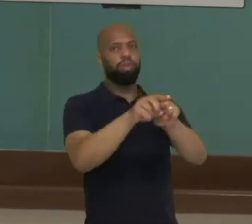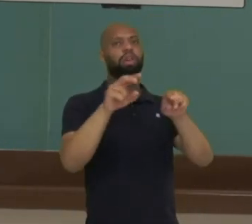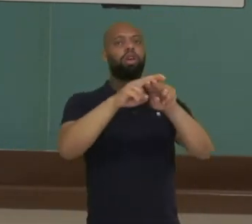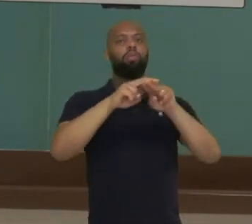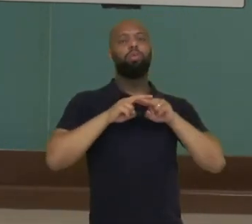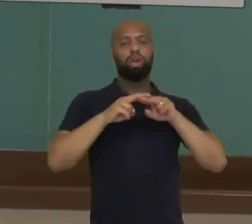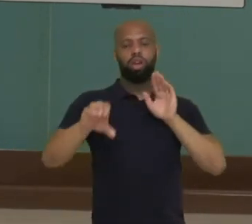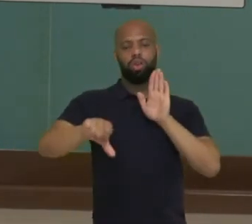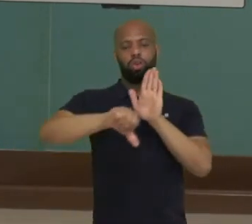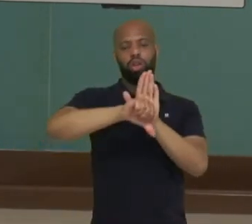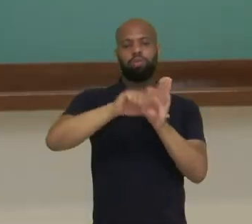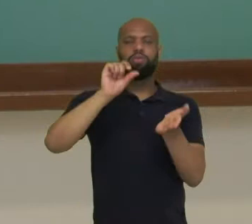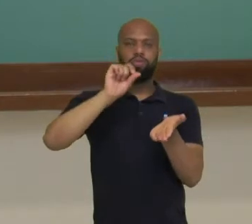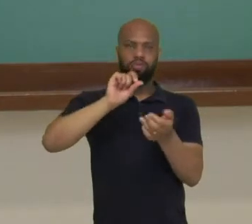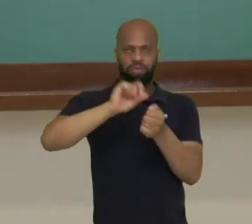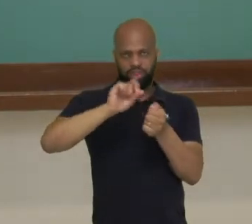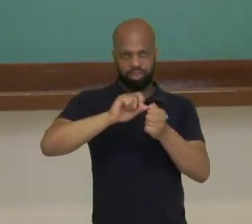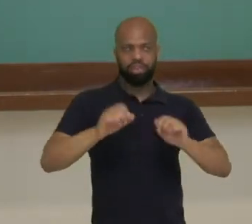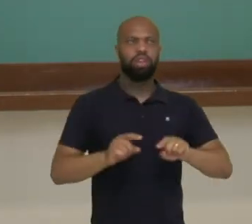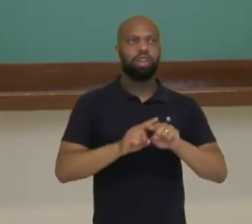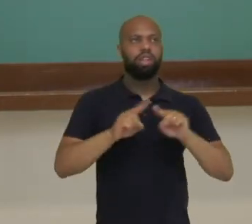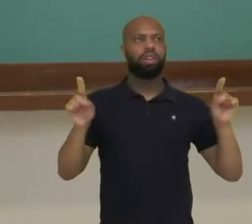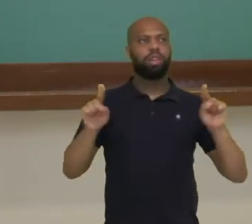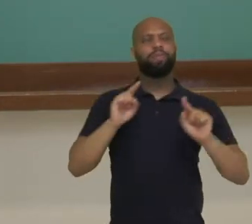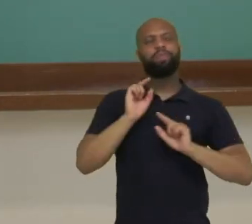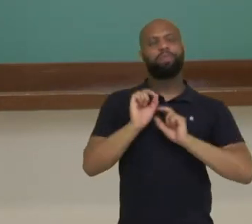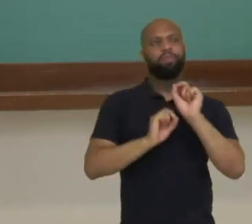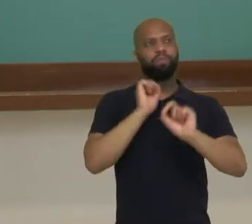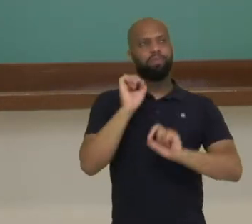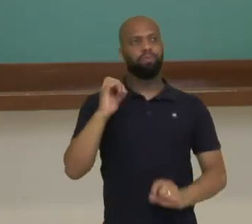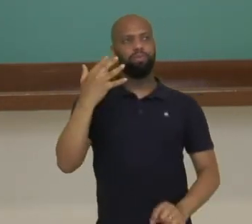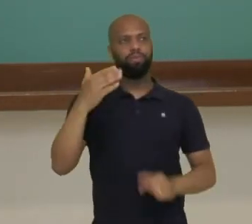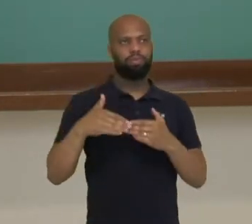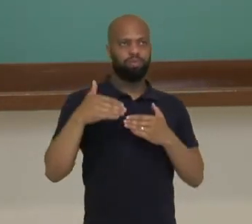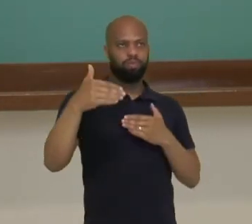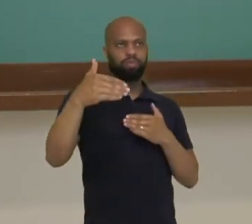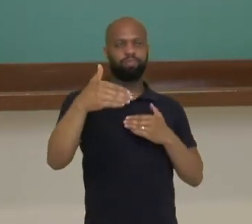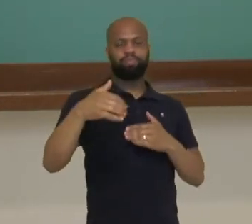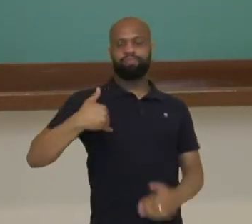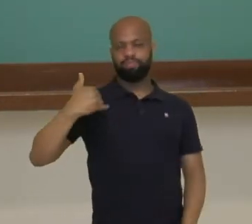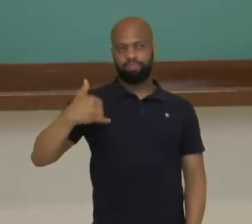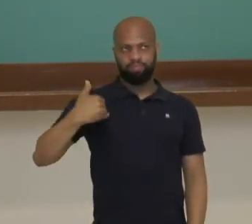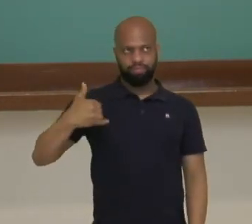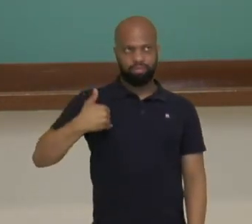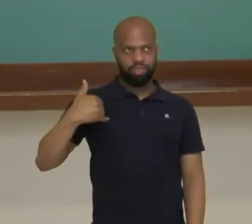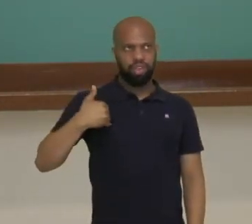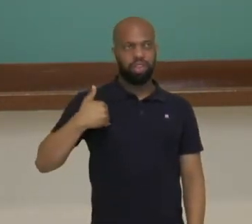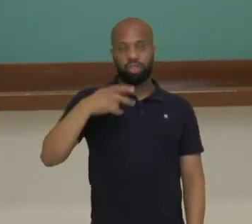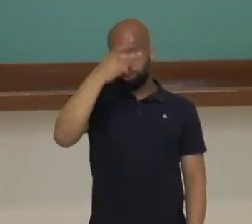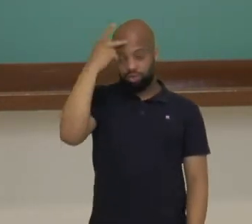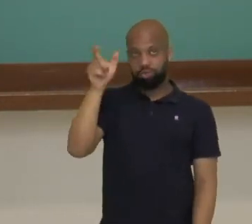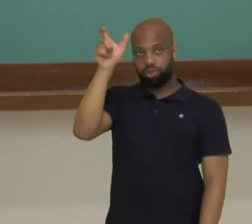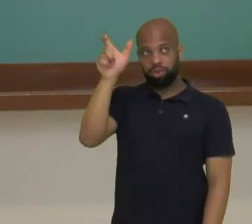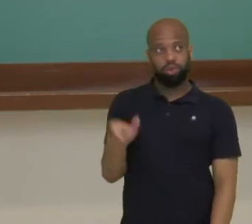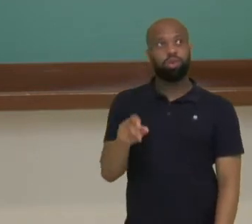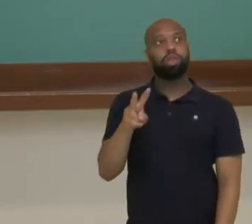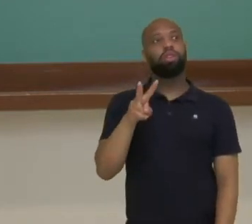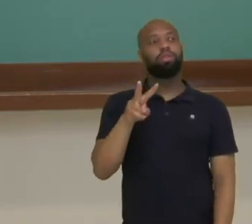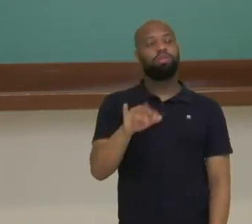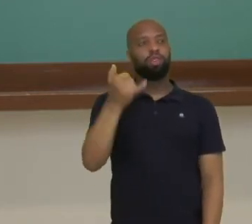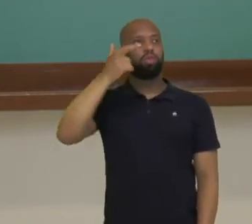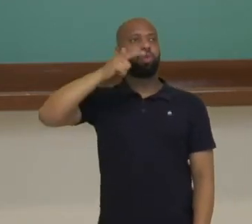seus crimes cometidos. Mas e daí, a partir de qual idade um indivíduo ele vai se